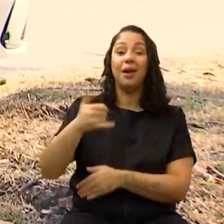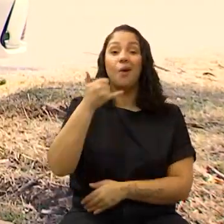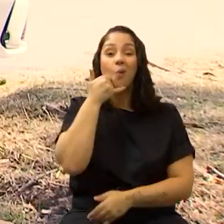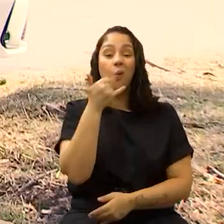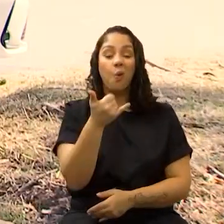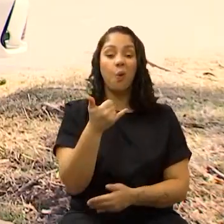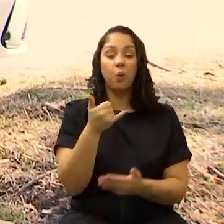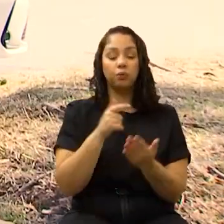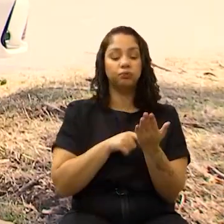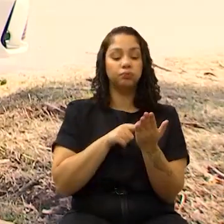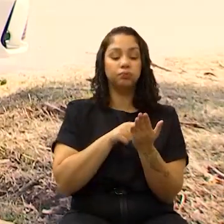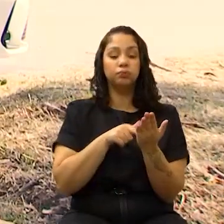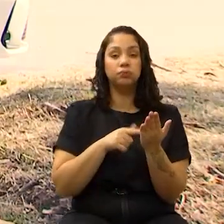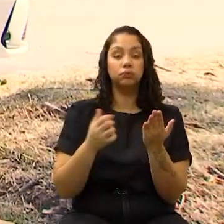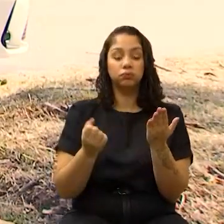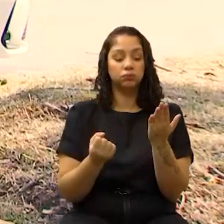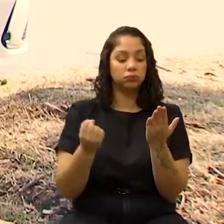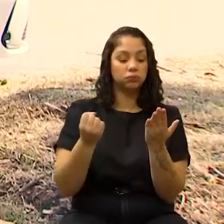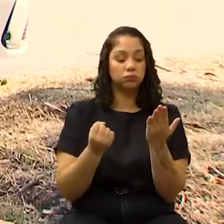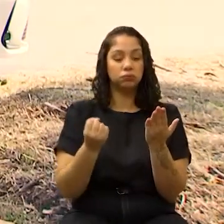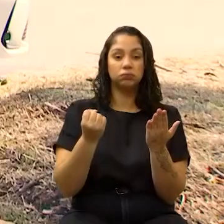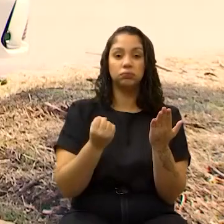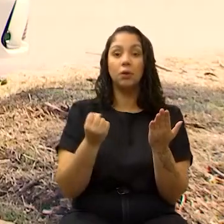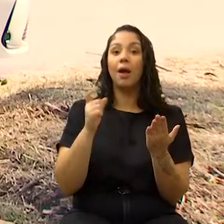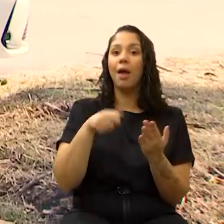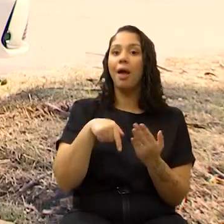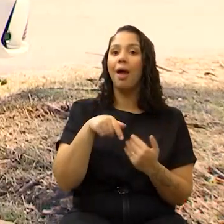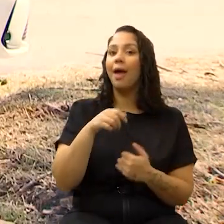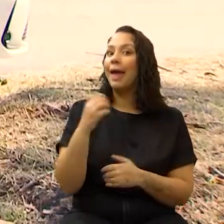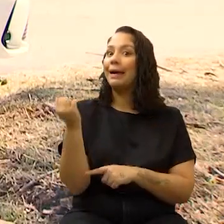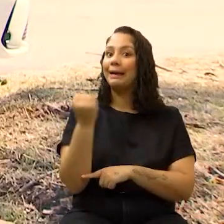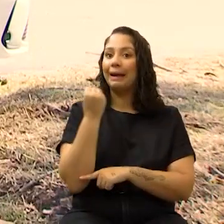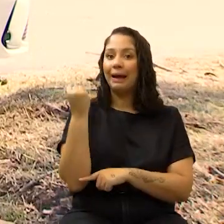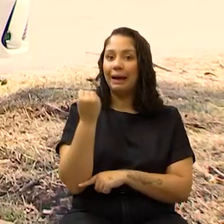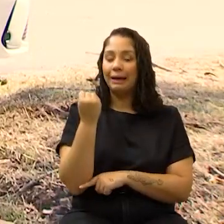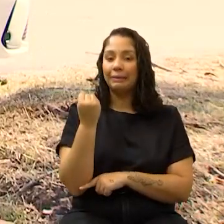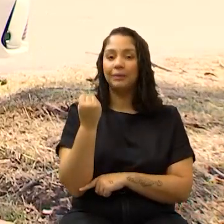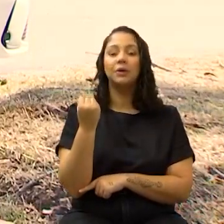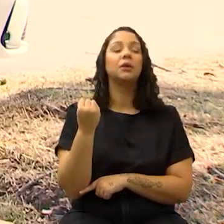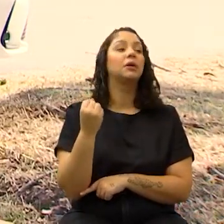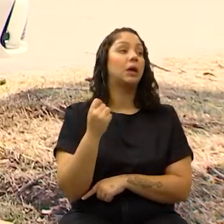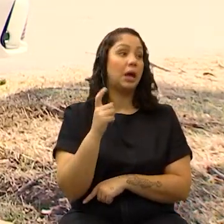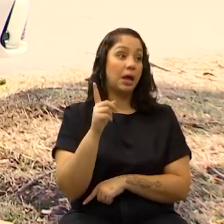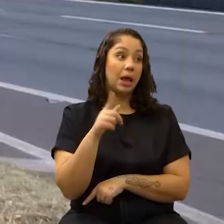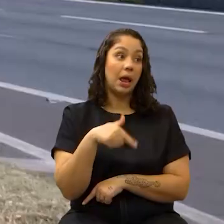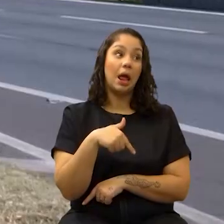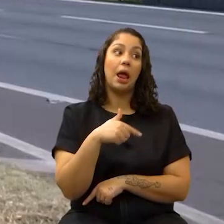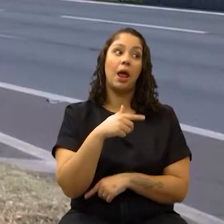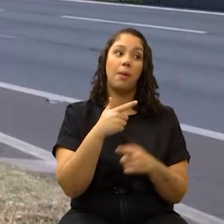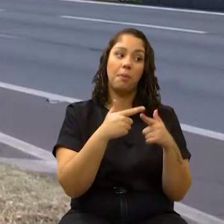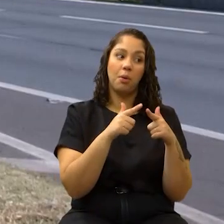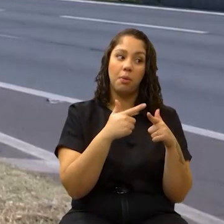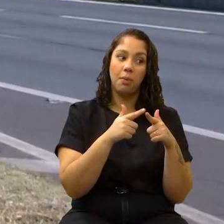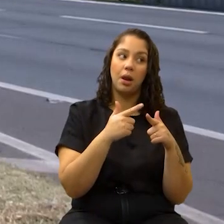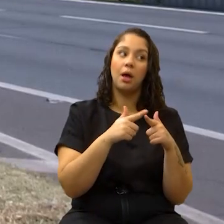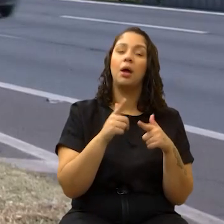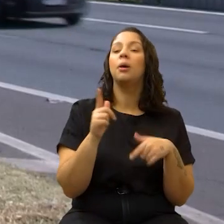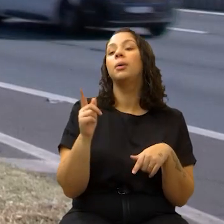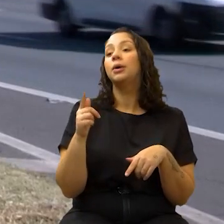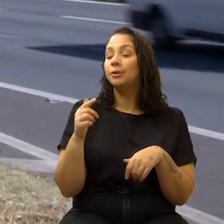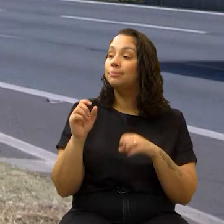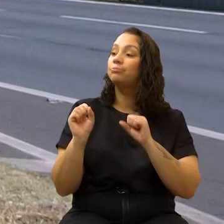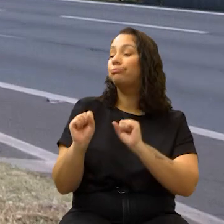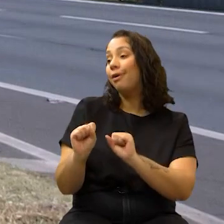uso de aparelho celular no volante, que é uma infração gravíssima, ela é... Hoje isso é um suicídio, né? Então, tem causado